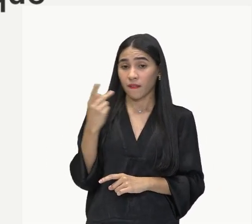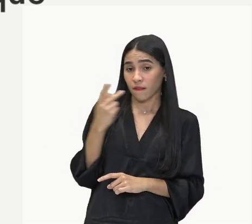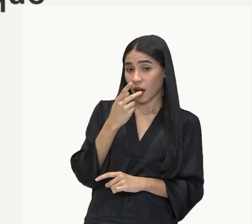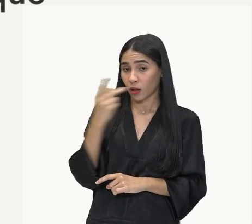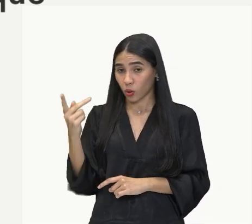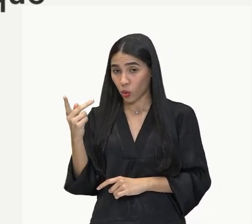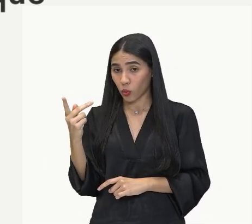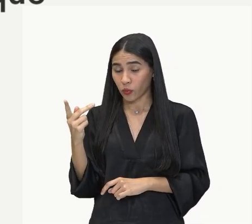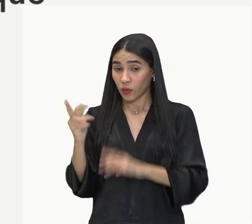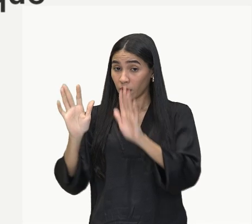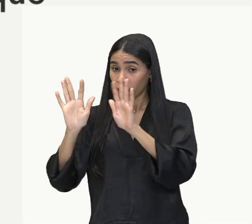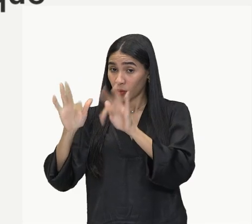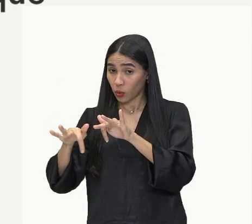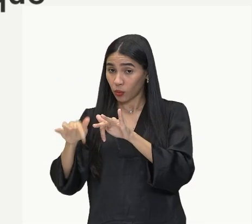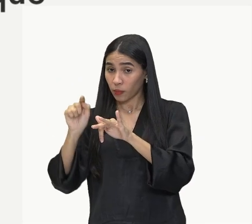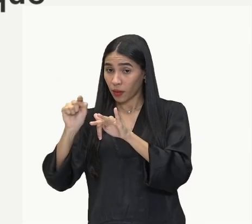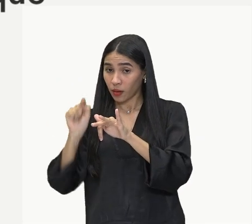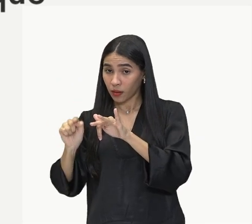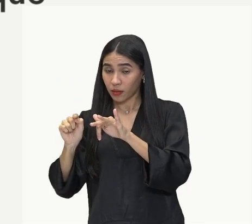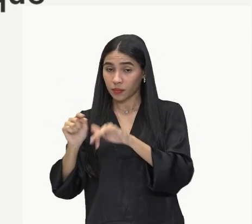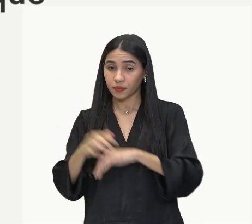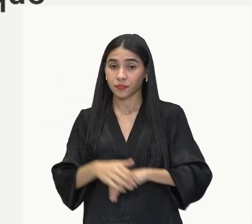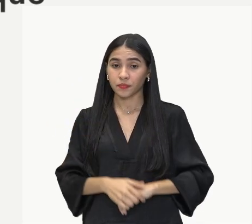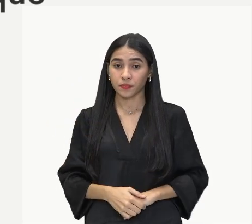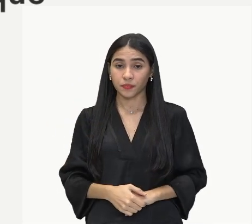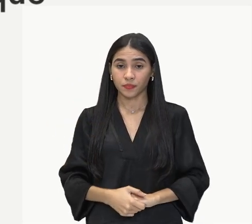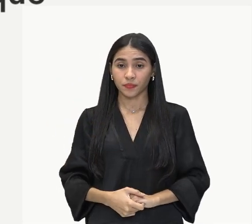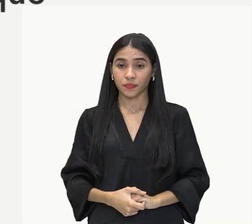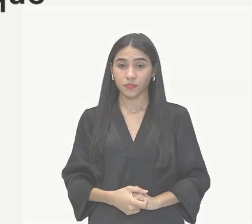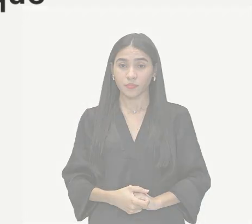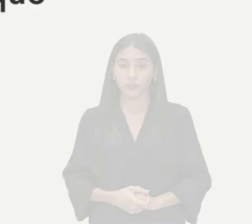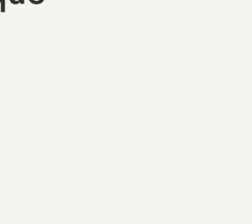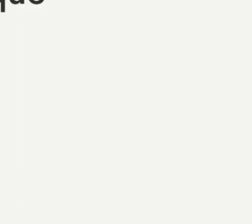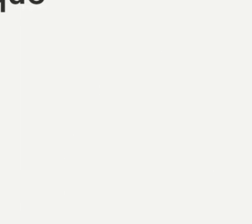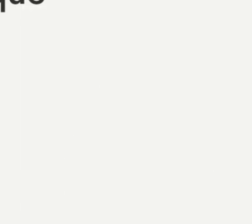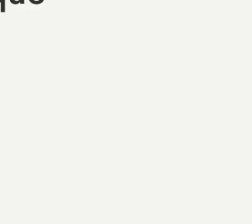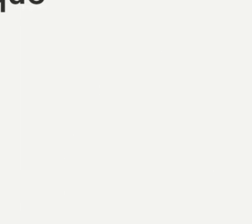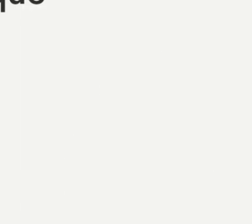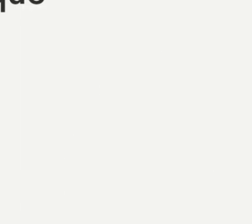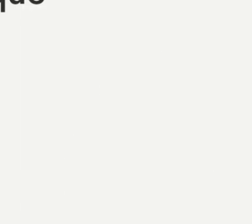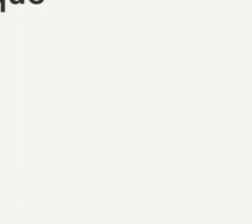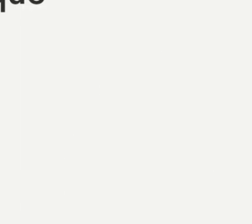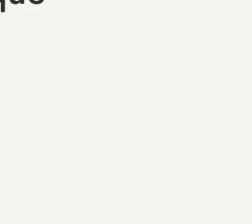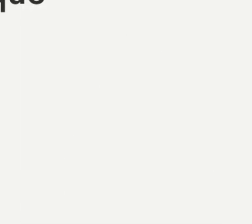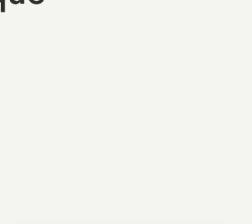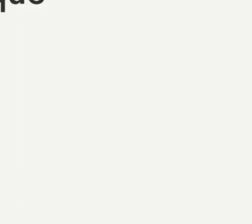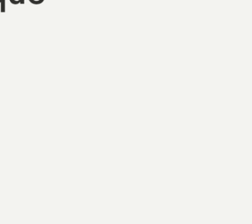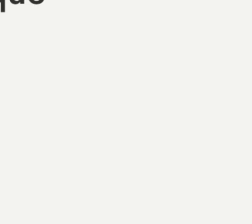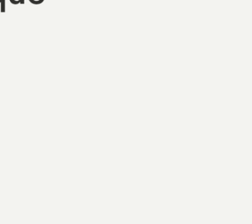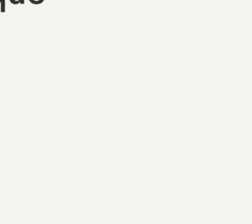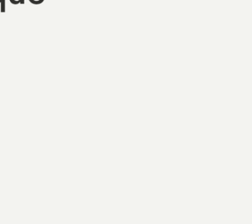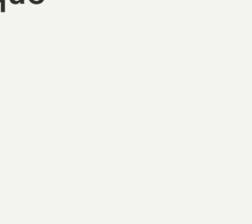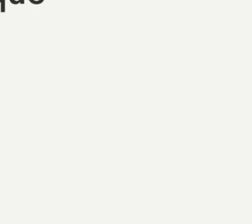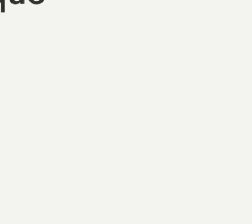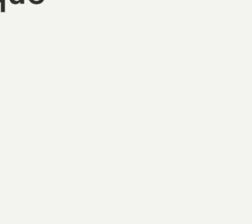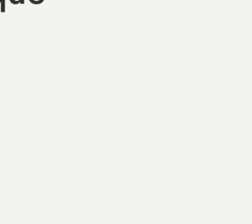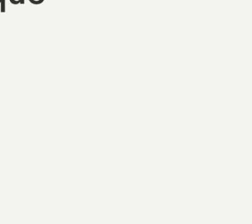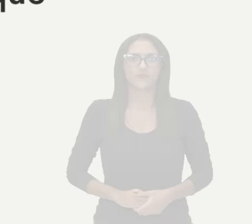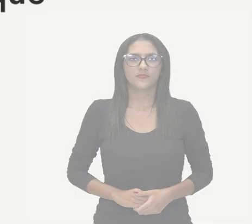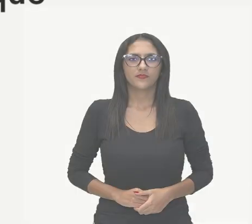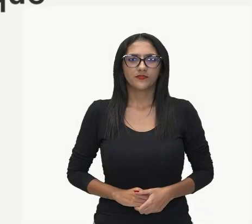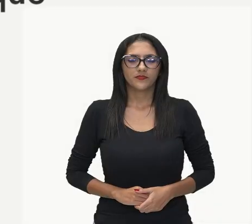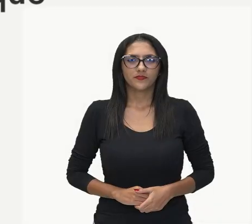última oração, essa é a última fala do nosso narrador. E observem que ele faz uso de um verbo, esse verbo da categoria de sende,